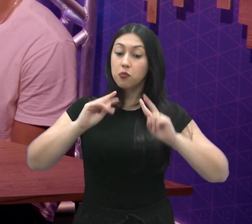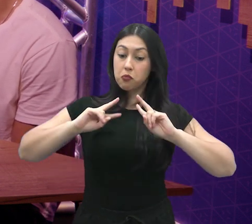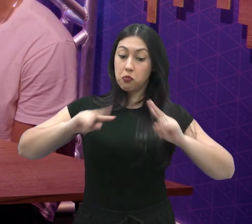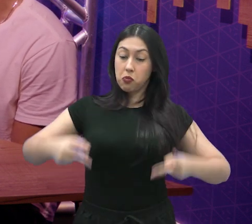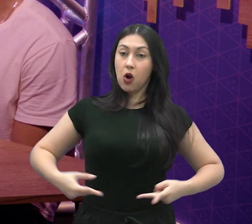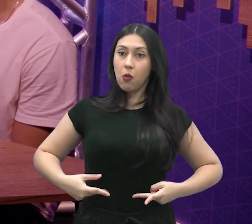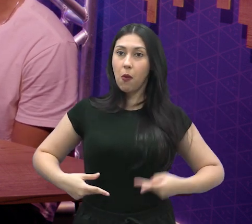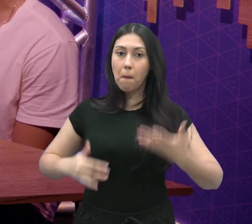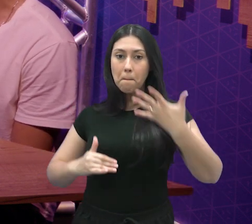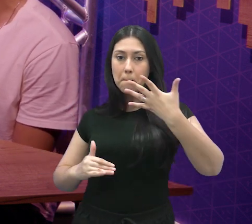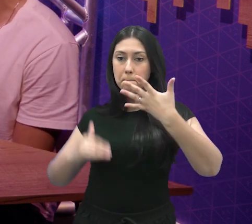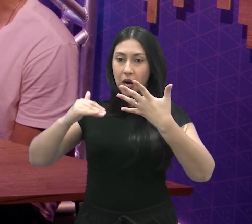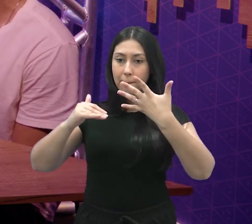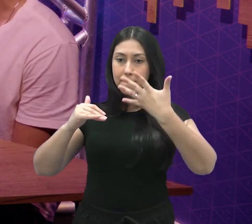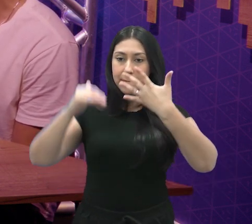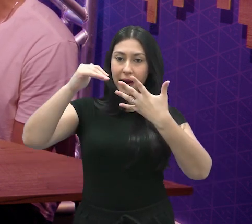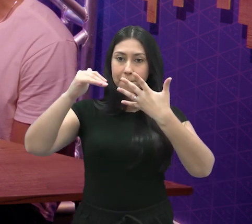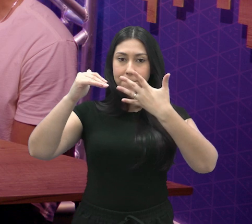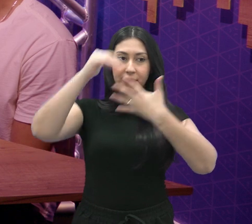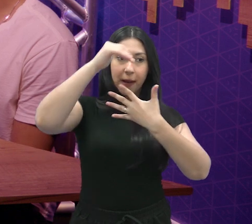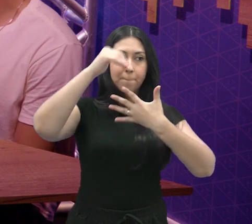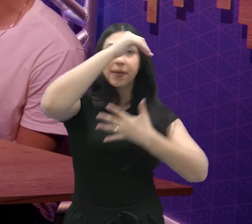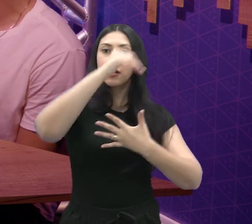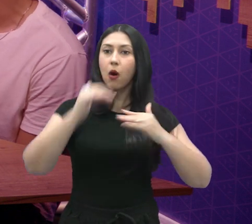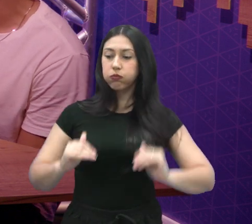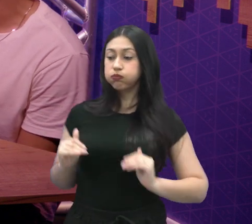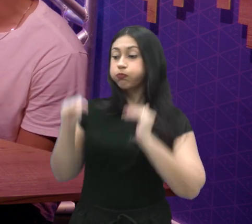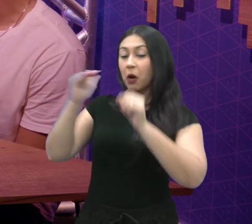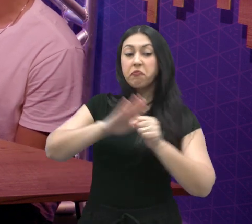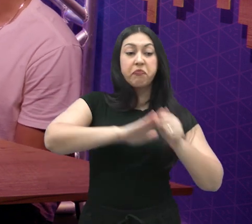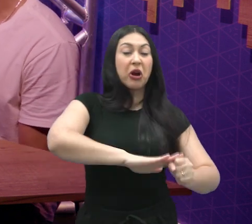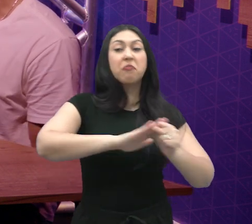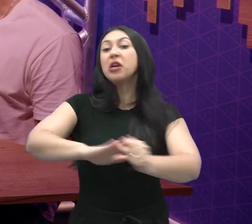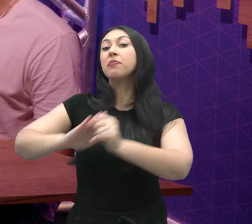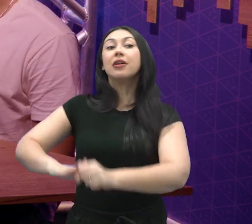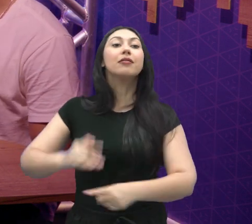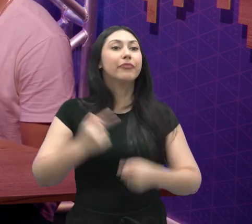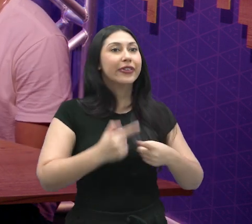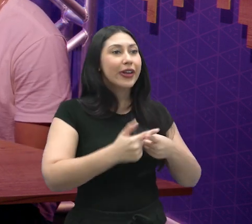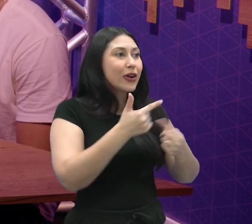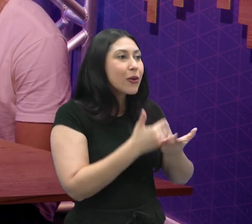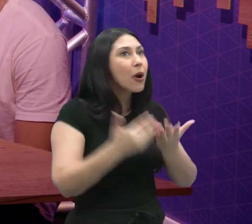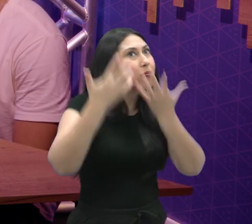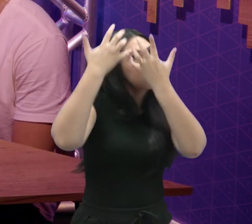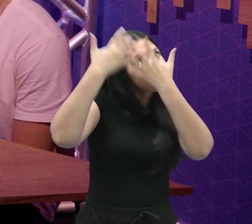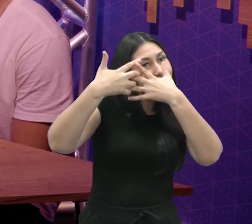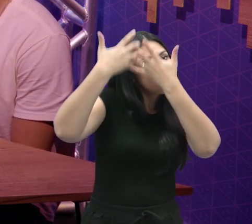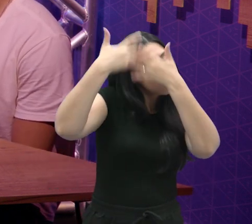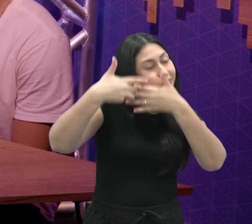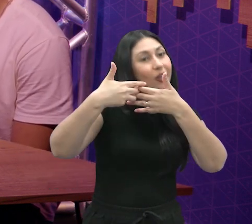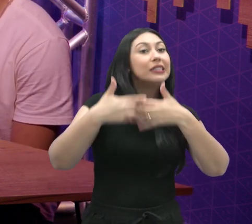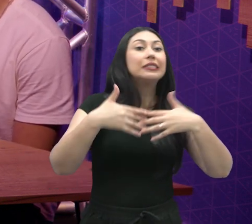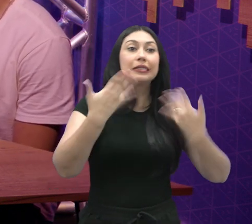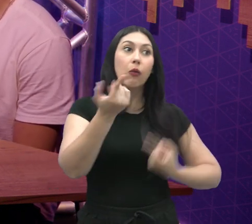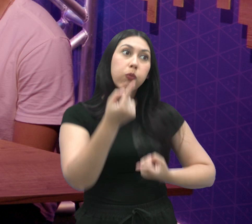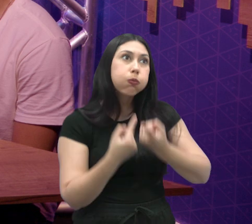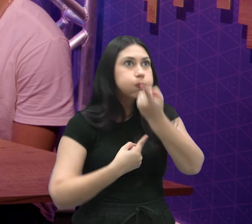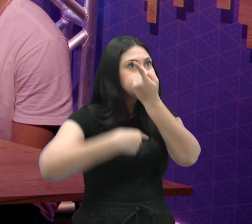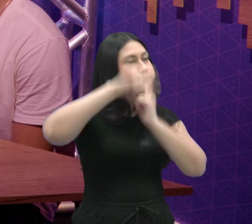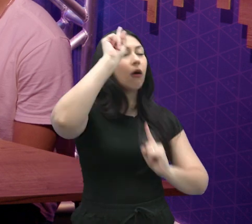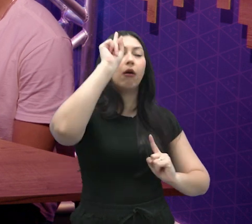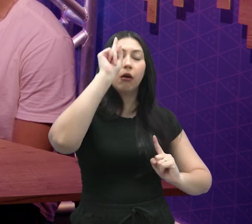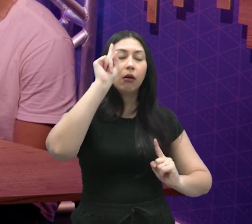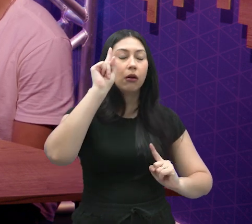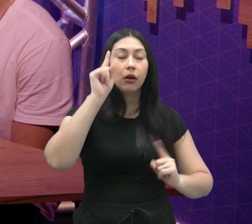começou a se sobressair às outras espécies. Começou a pensar, né? E aí a gente tem um salto